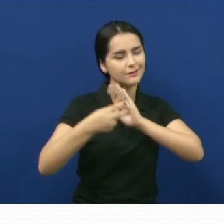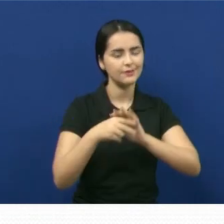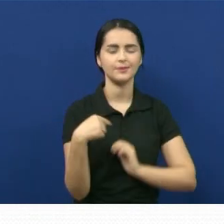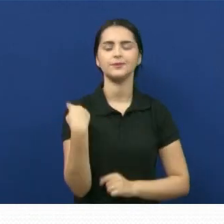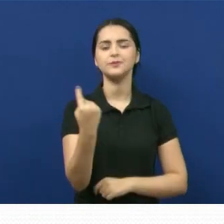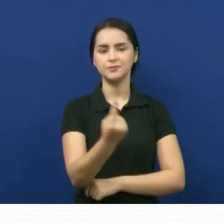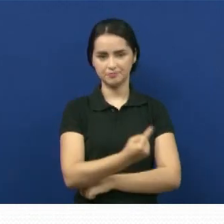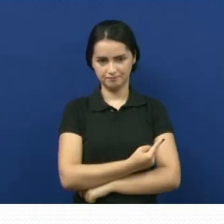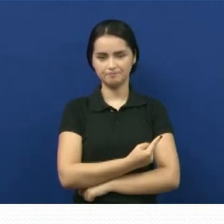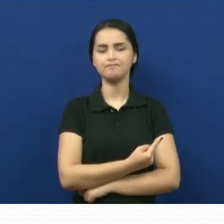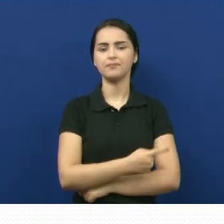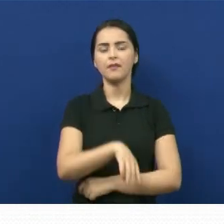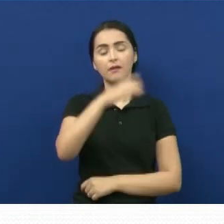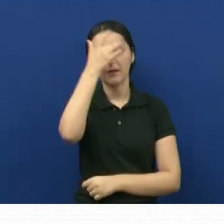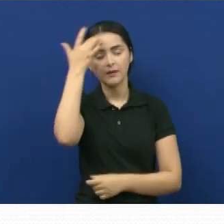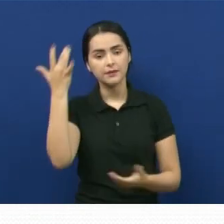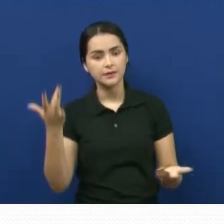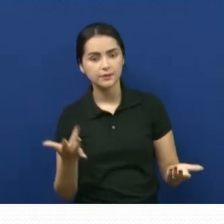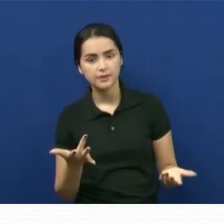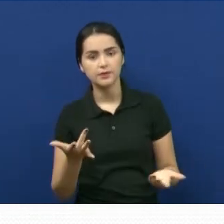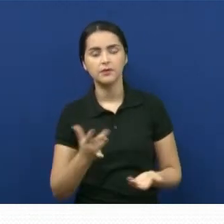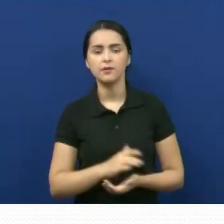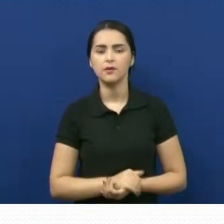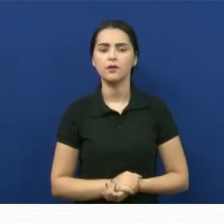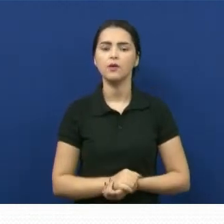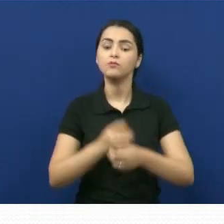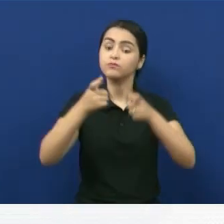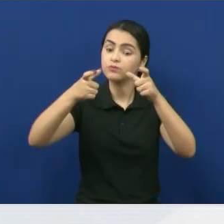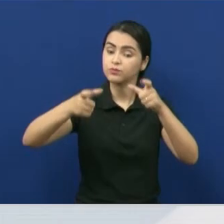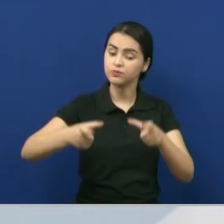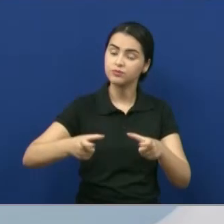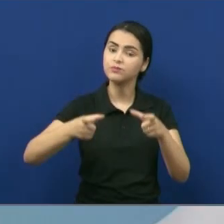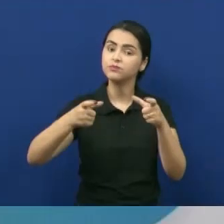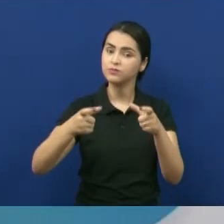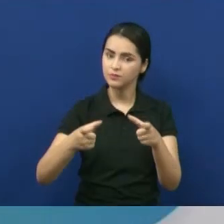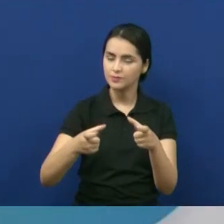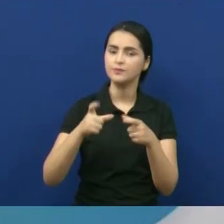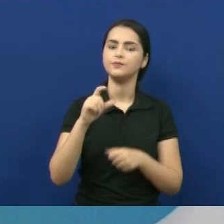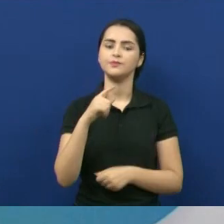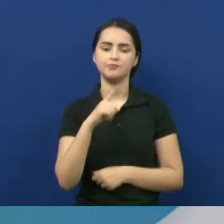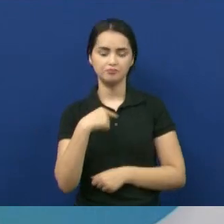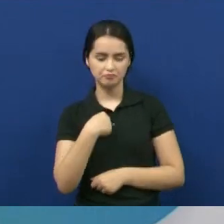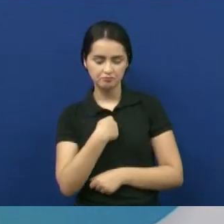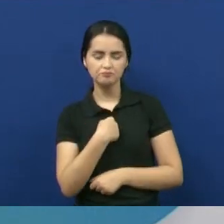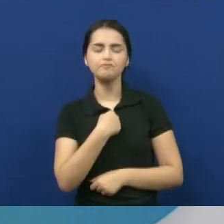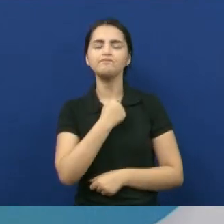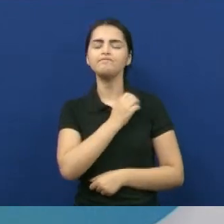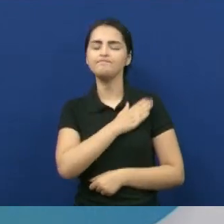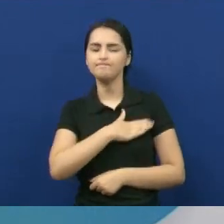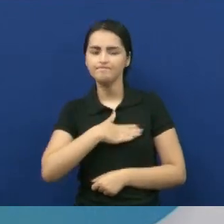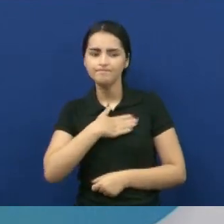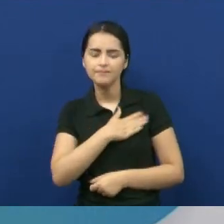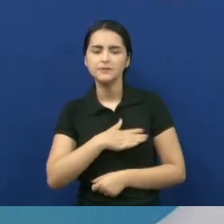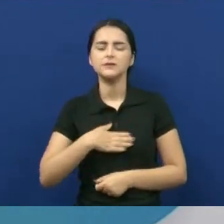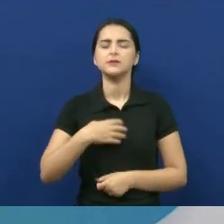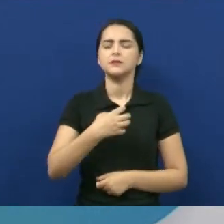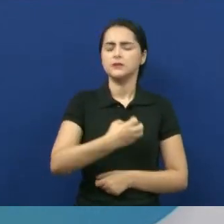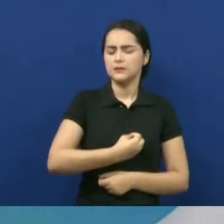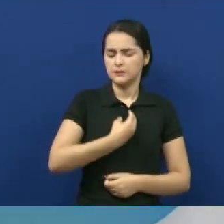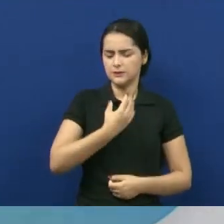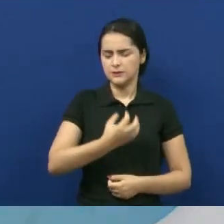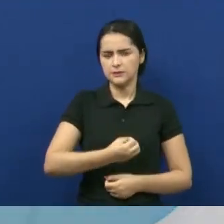para nós. Pessoal, o lugar é quando eu atribuo sentimento a um